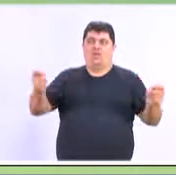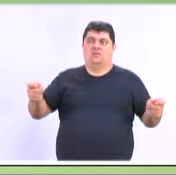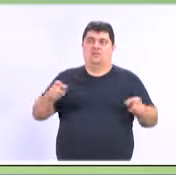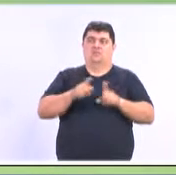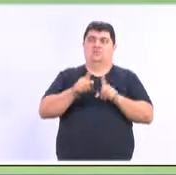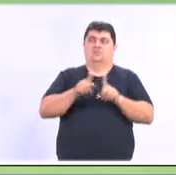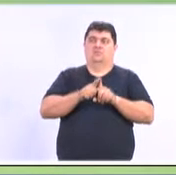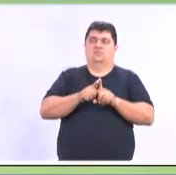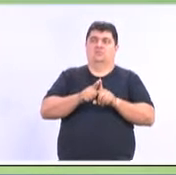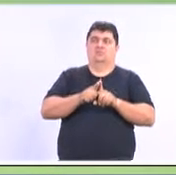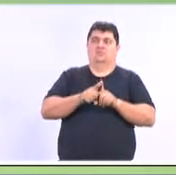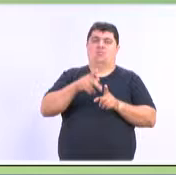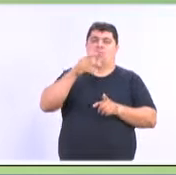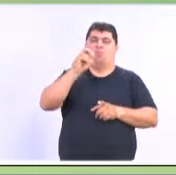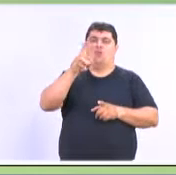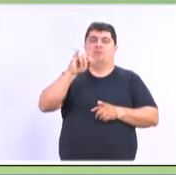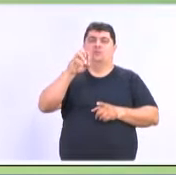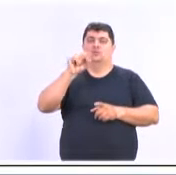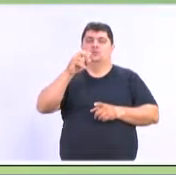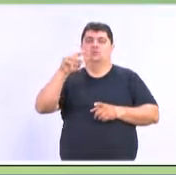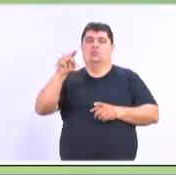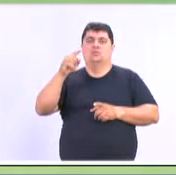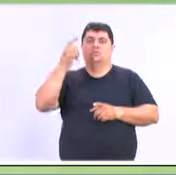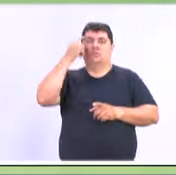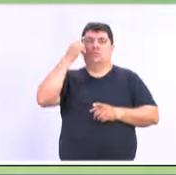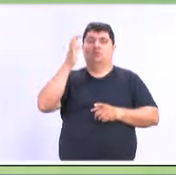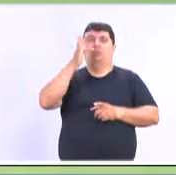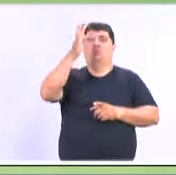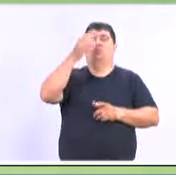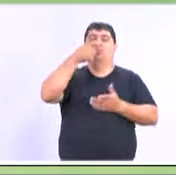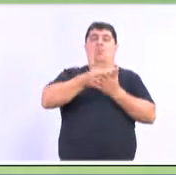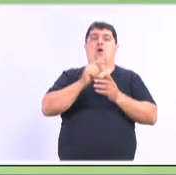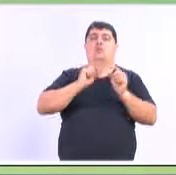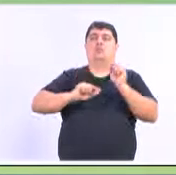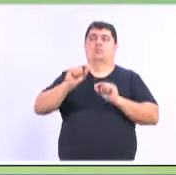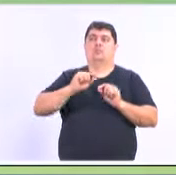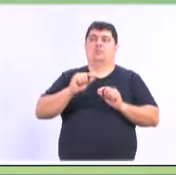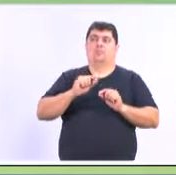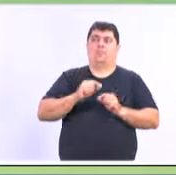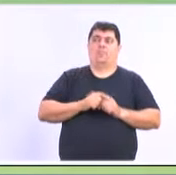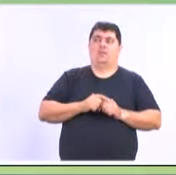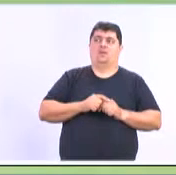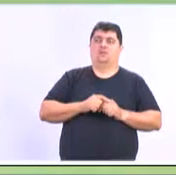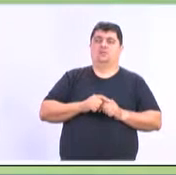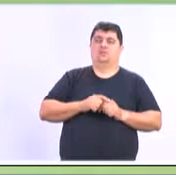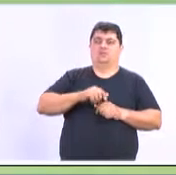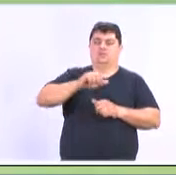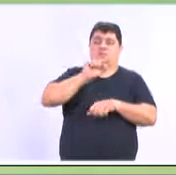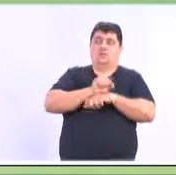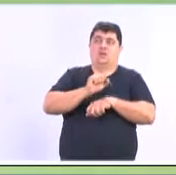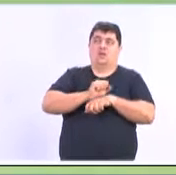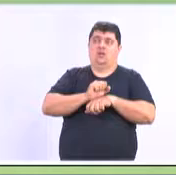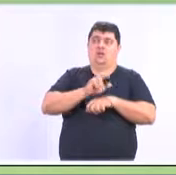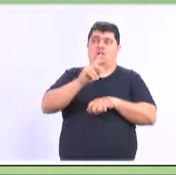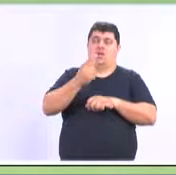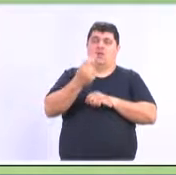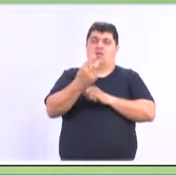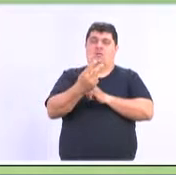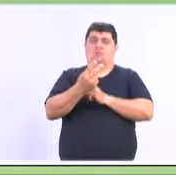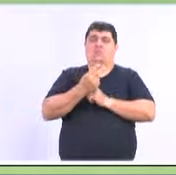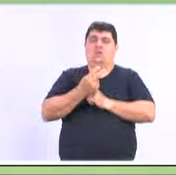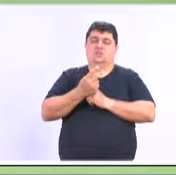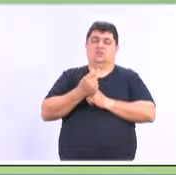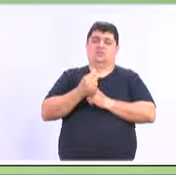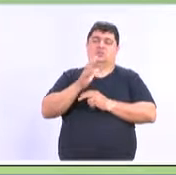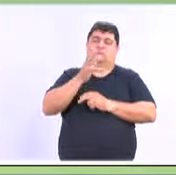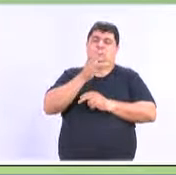e provisões. No não circulante, nós temos empréstimos e financiamentos a longo